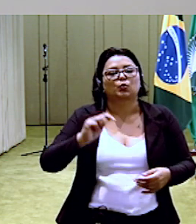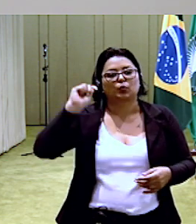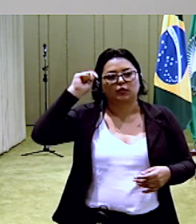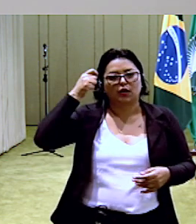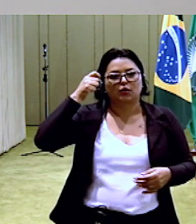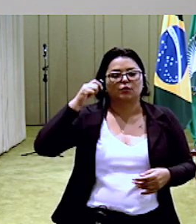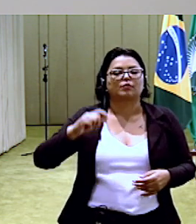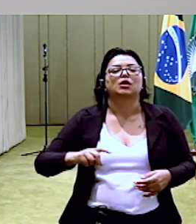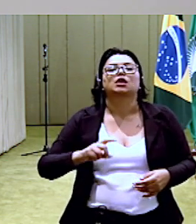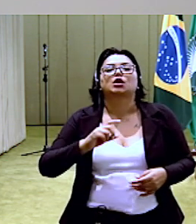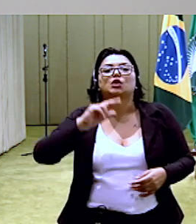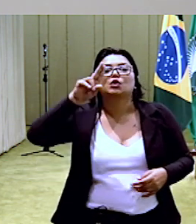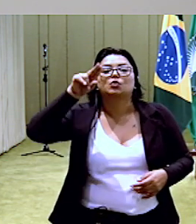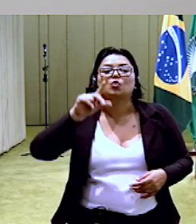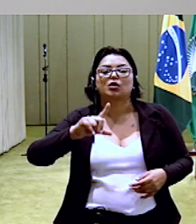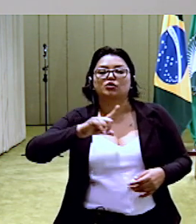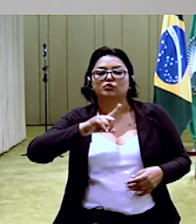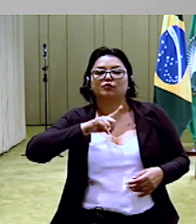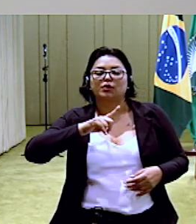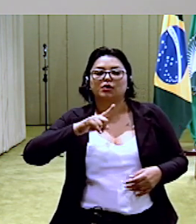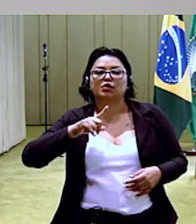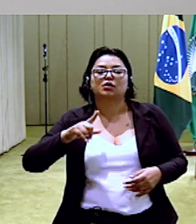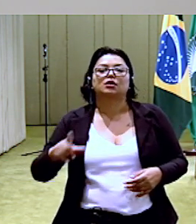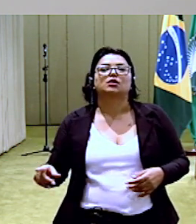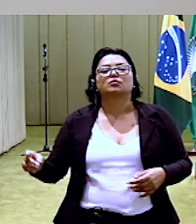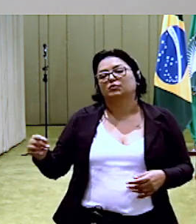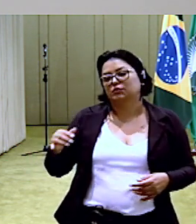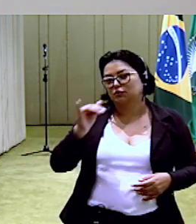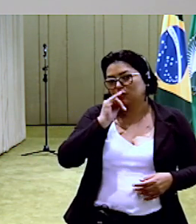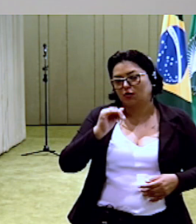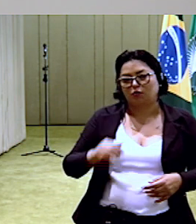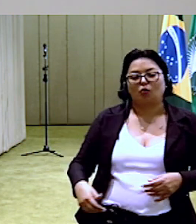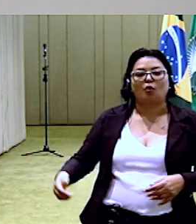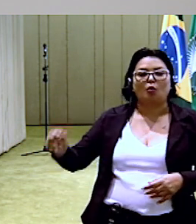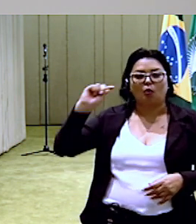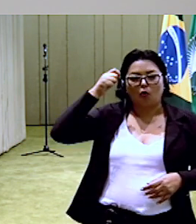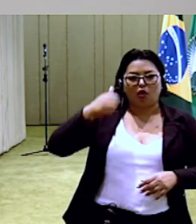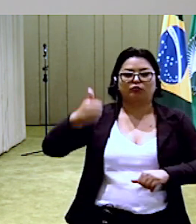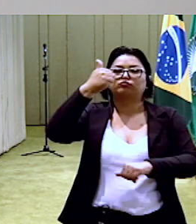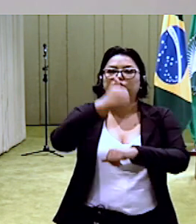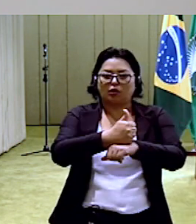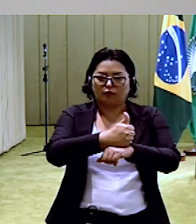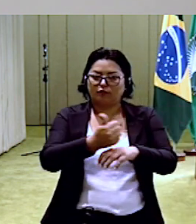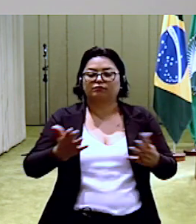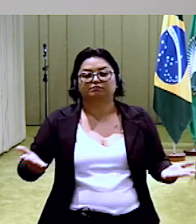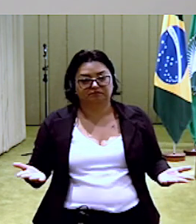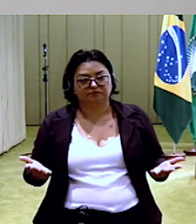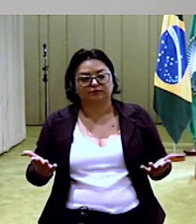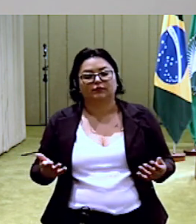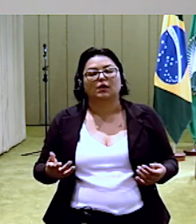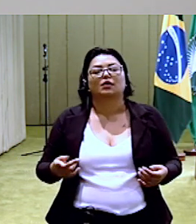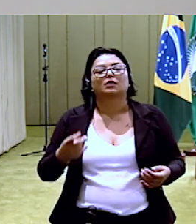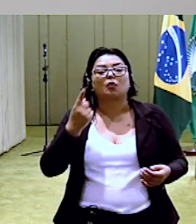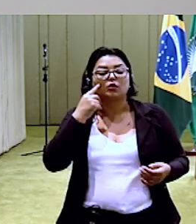teve uma liderança negra que ascendesse à posição de superintendente. E também vou voltar nisso. Então, quando a gente aplica